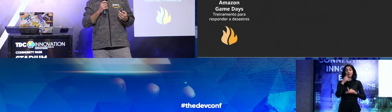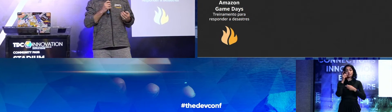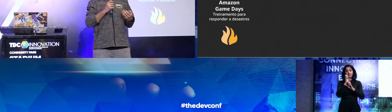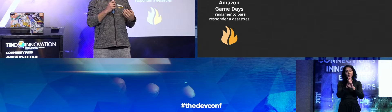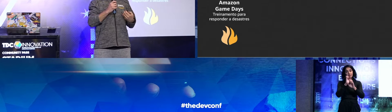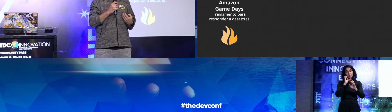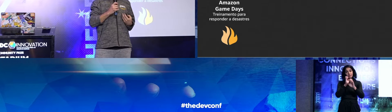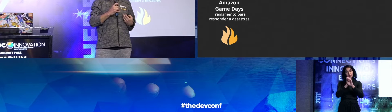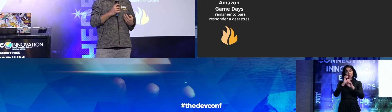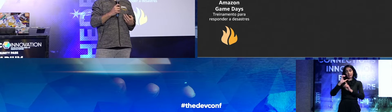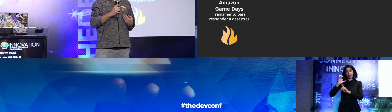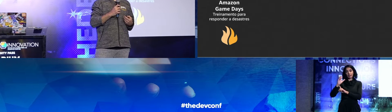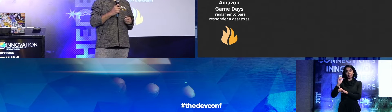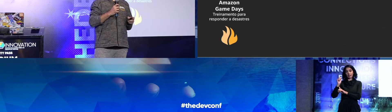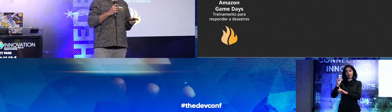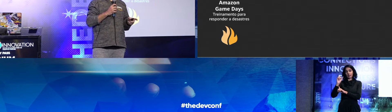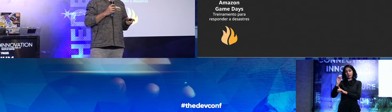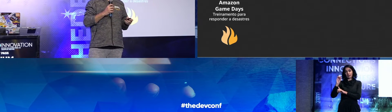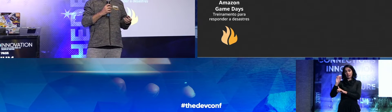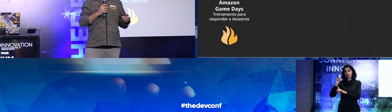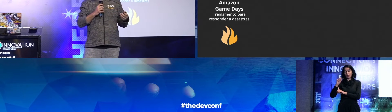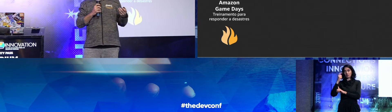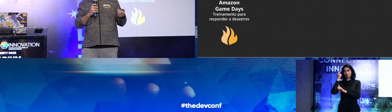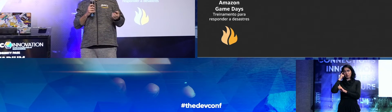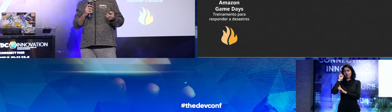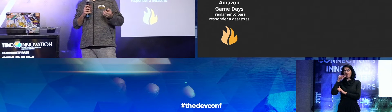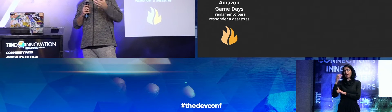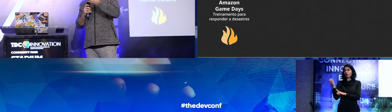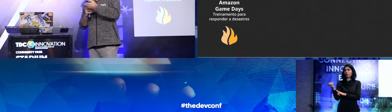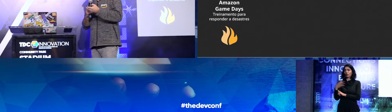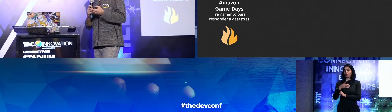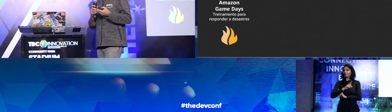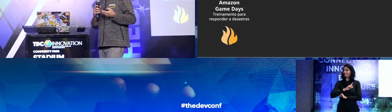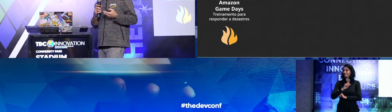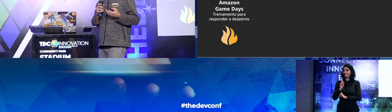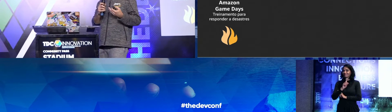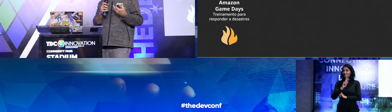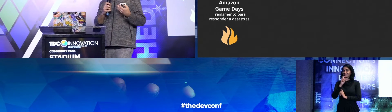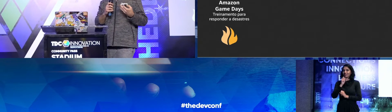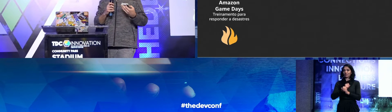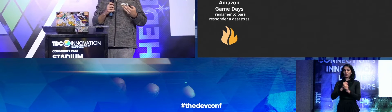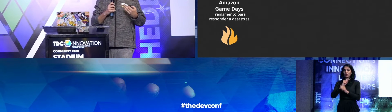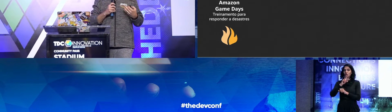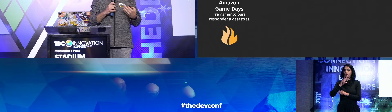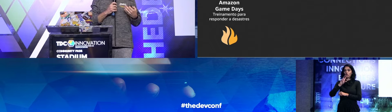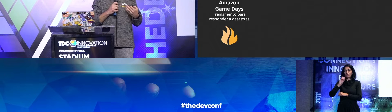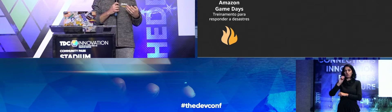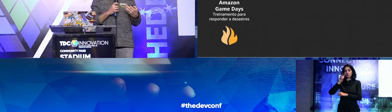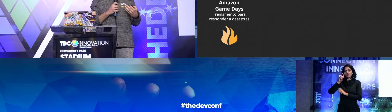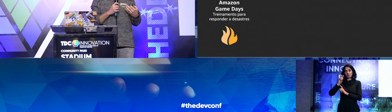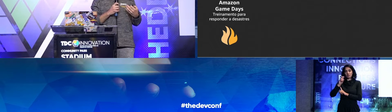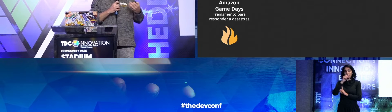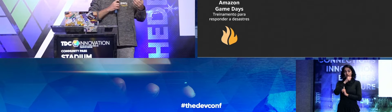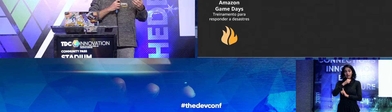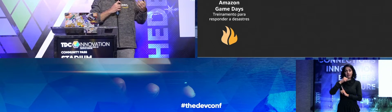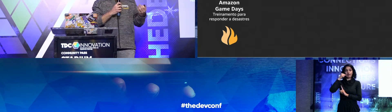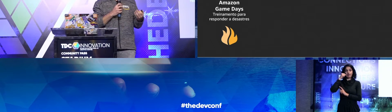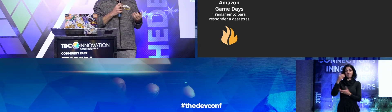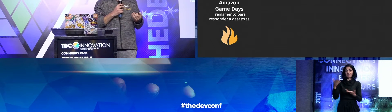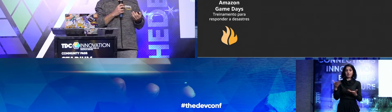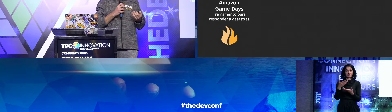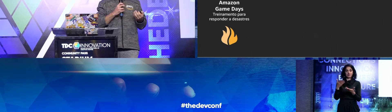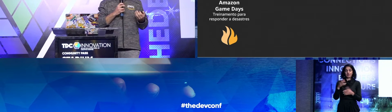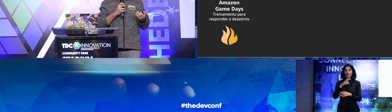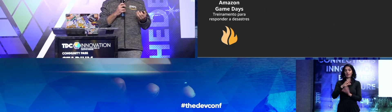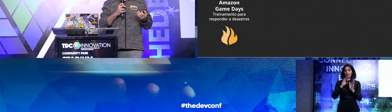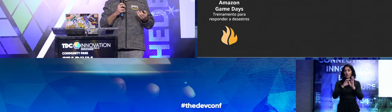gente acha que é algo novo, mas não. Já, desde 2005, a Amazon já faz já tem um conceito,